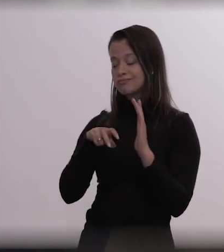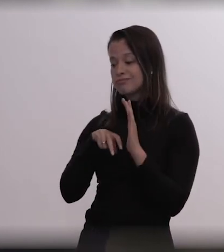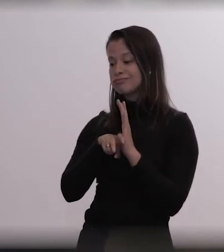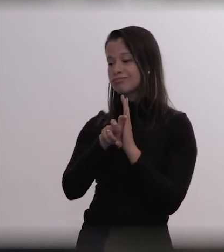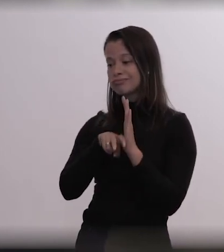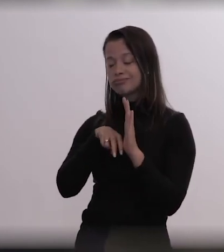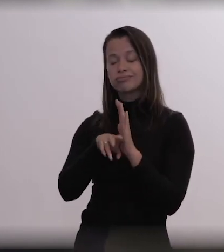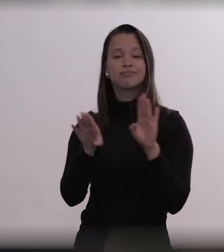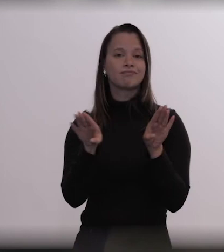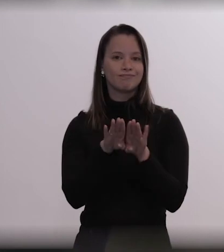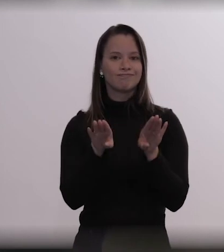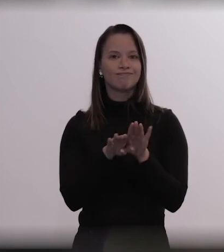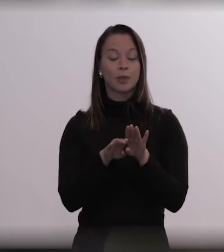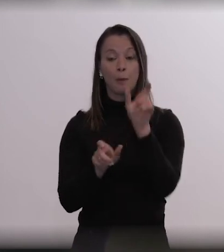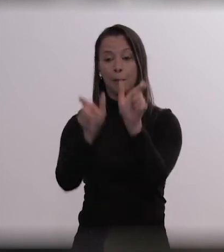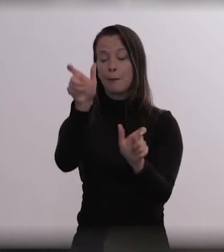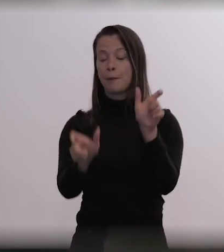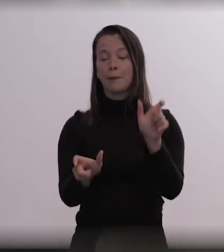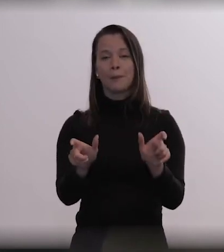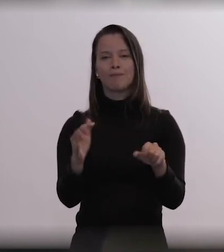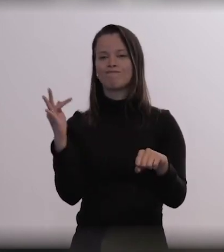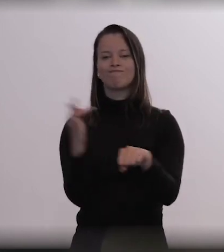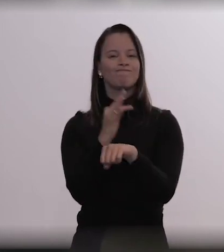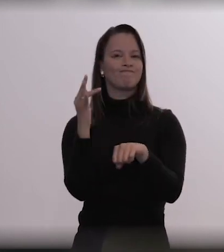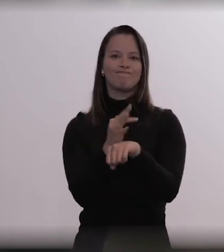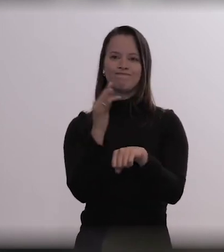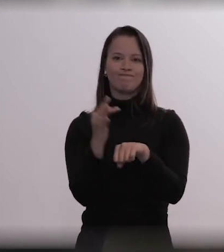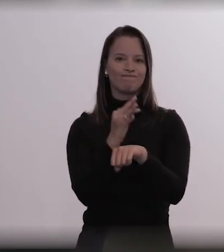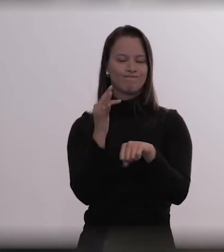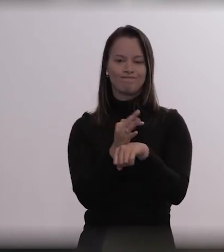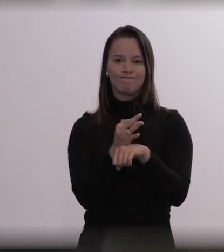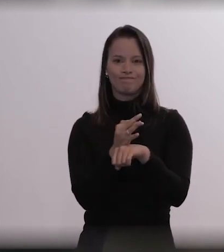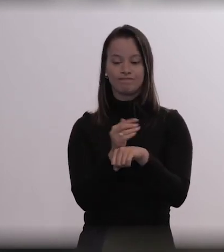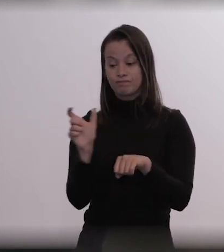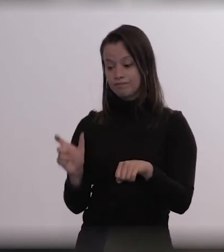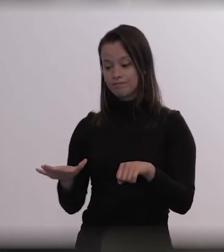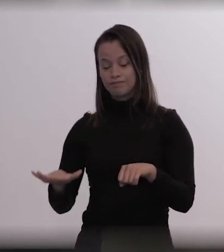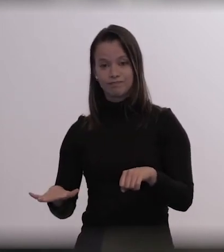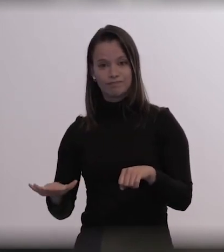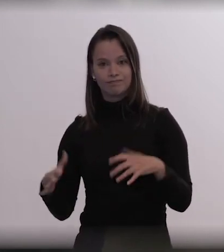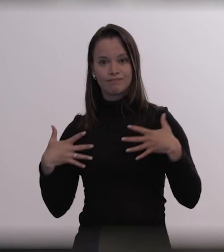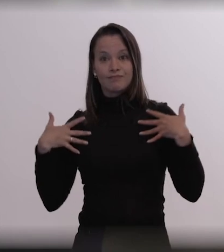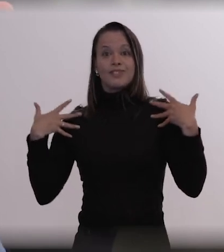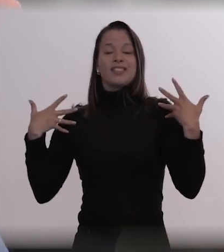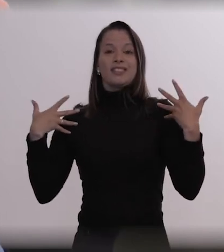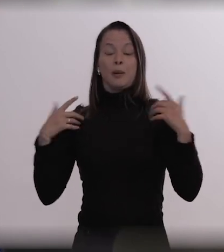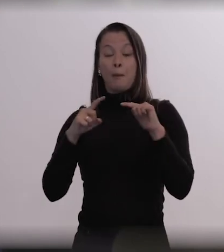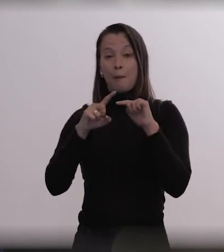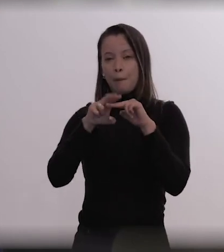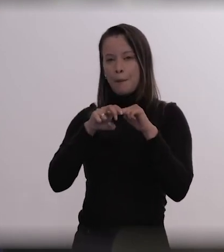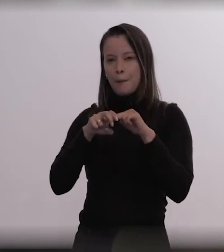muita gente que não aguenta que a criança a pegue de surpresa. E por isso se desvencilha da criança.